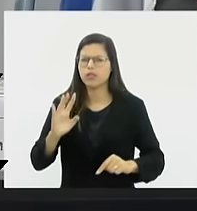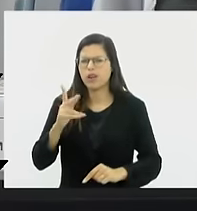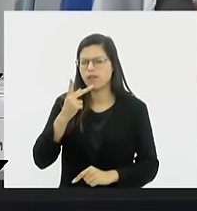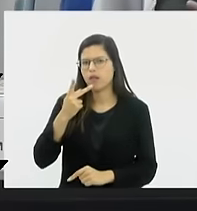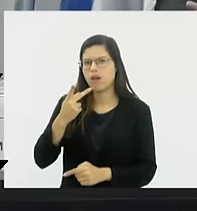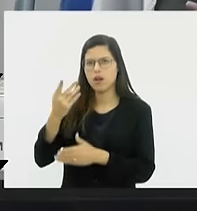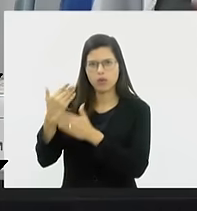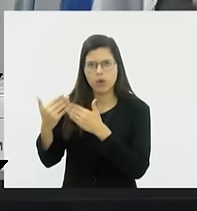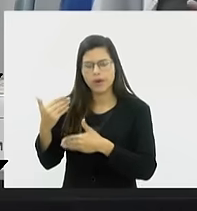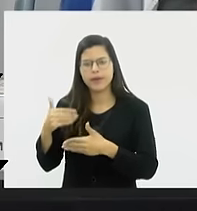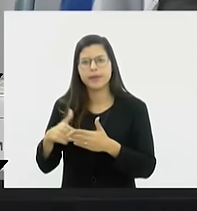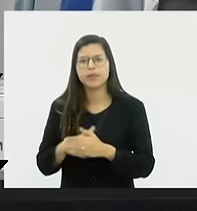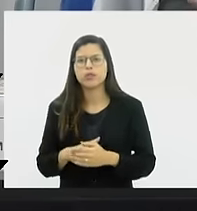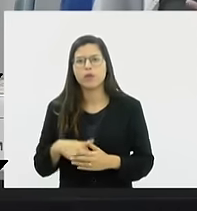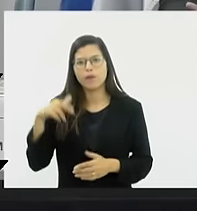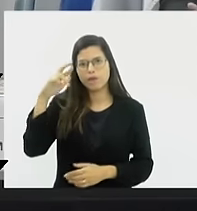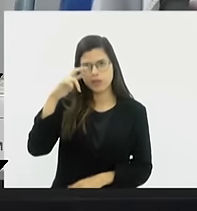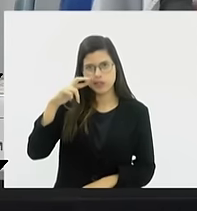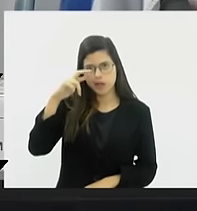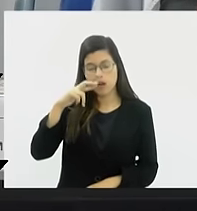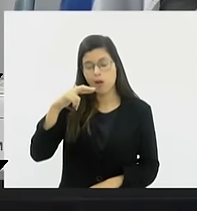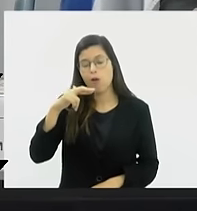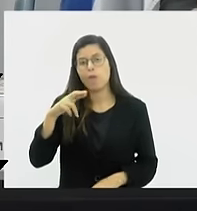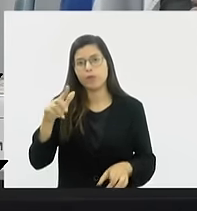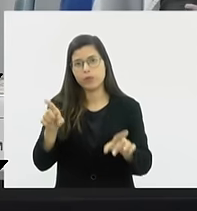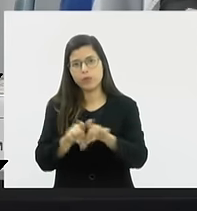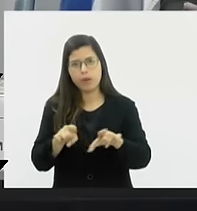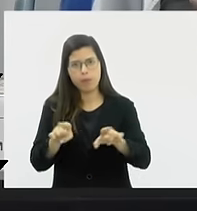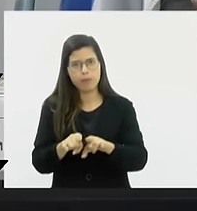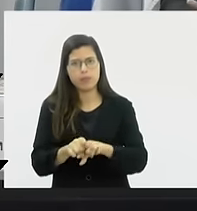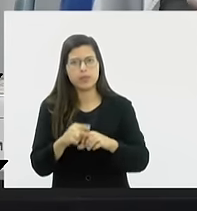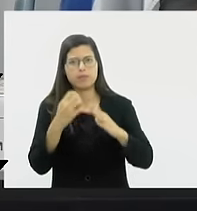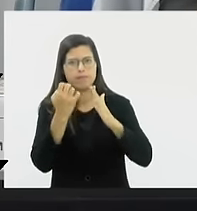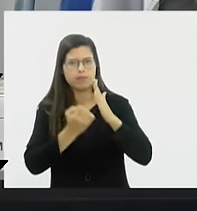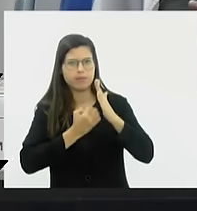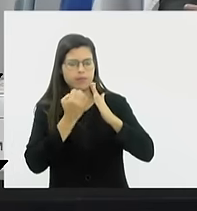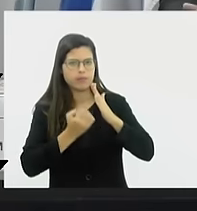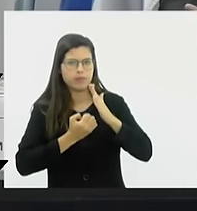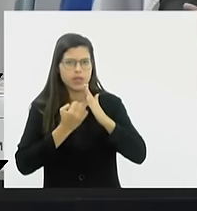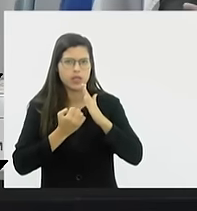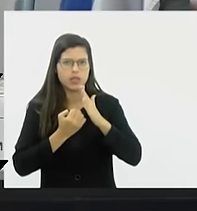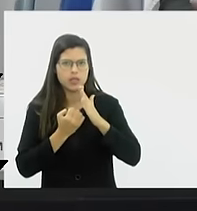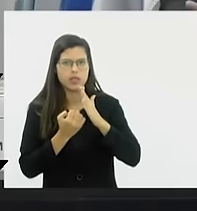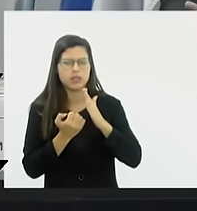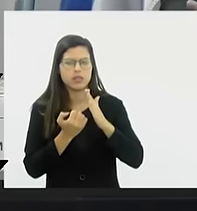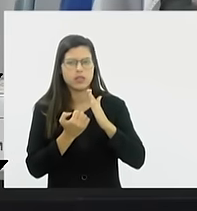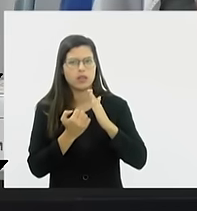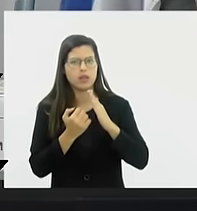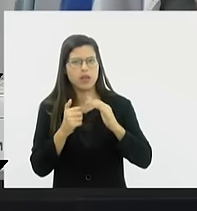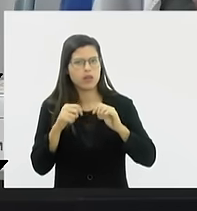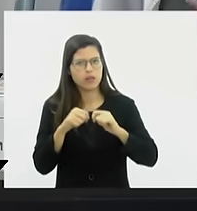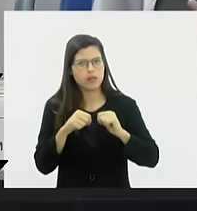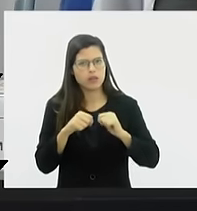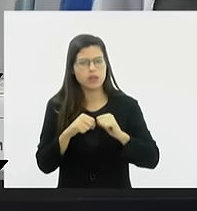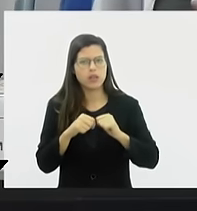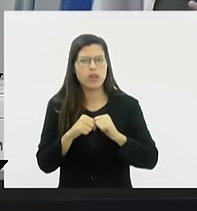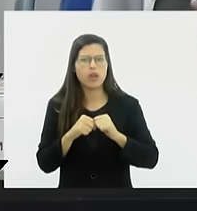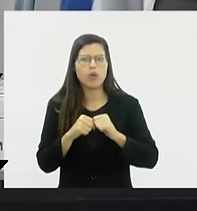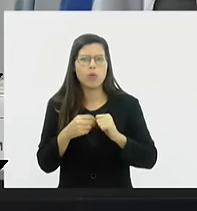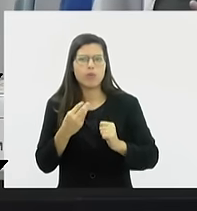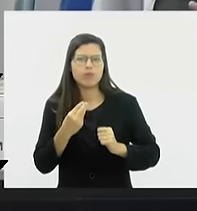dos fiscais, e também das empresas que fizeram parte do certame